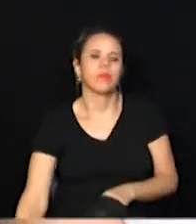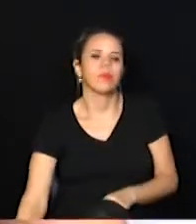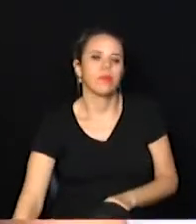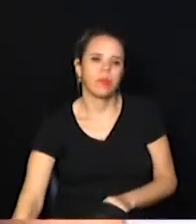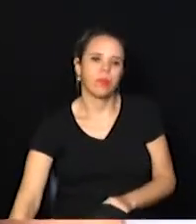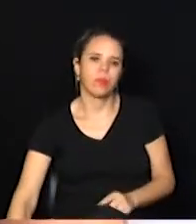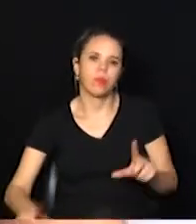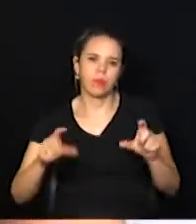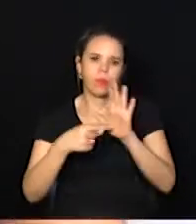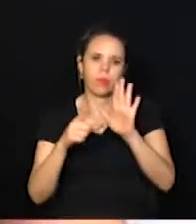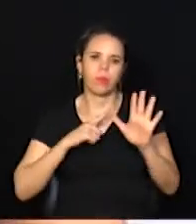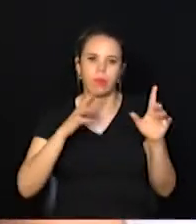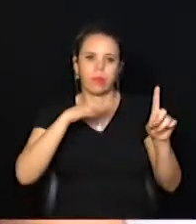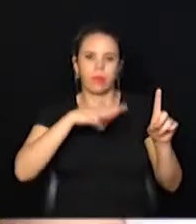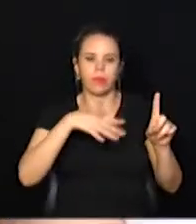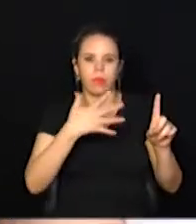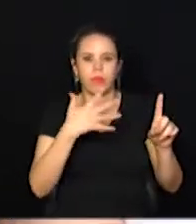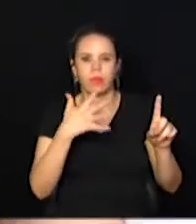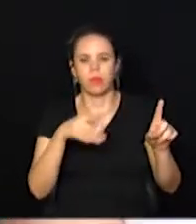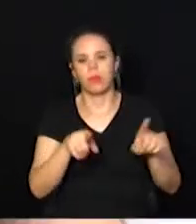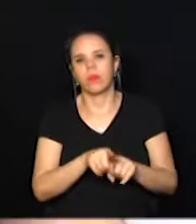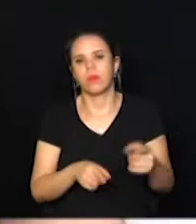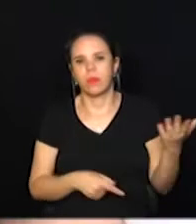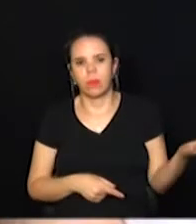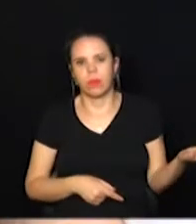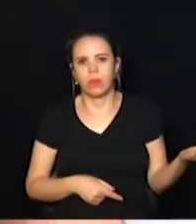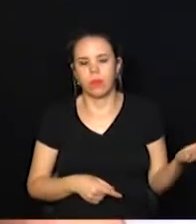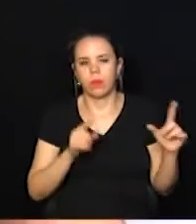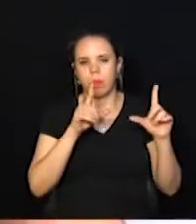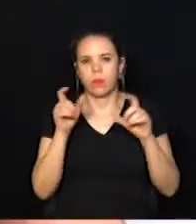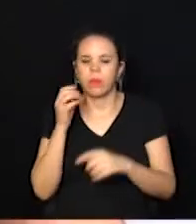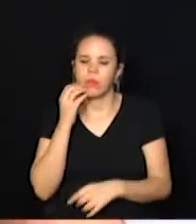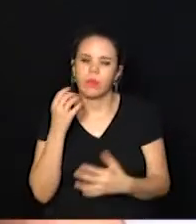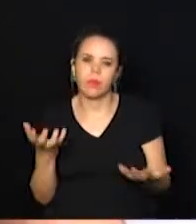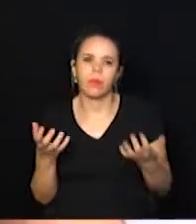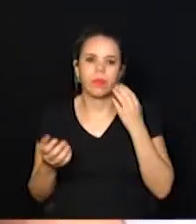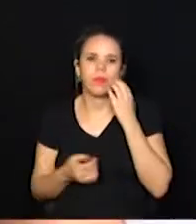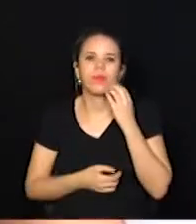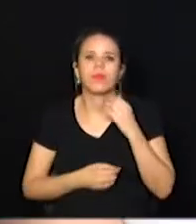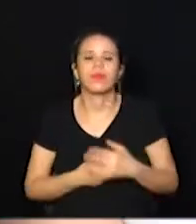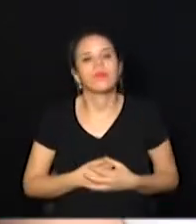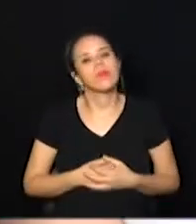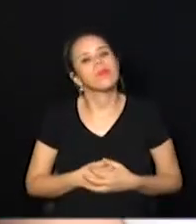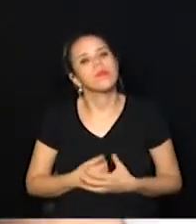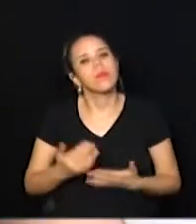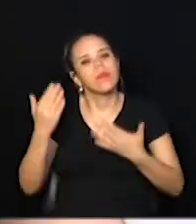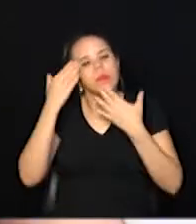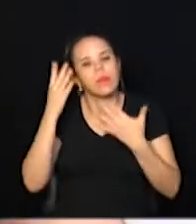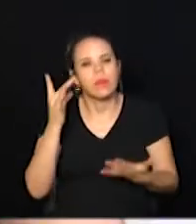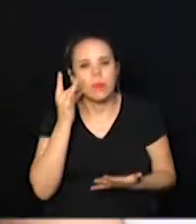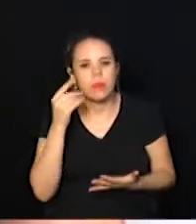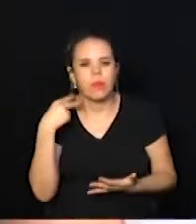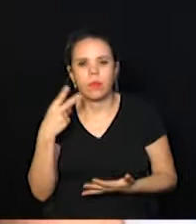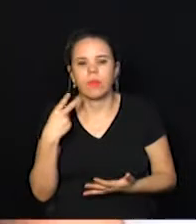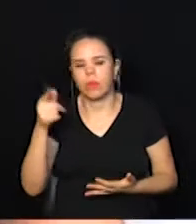ter essa homenagem também aqui em retrato. Quero aqui agradecer a presença do vereador